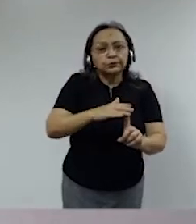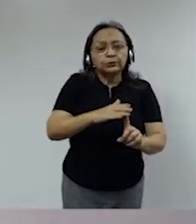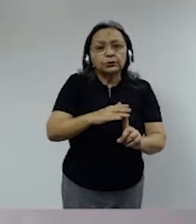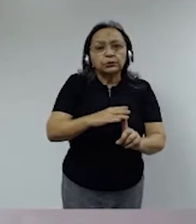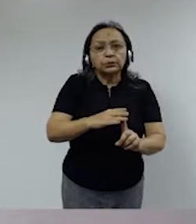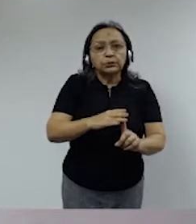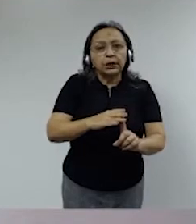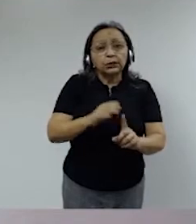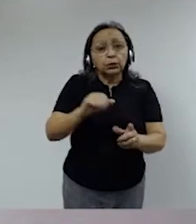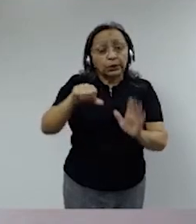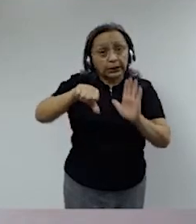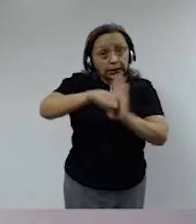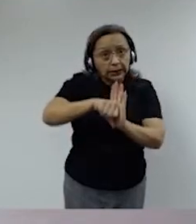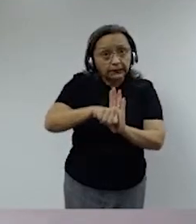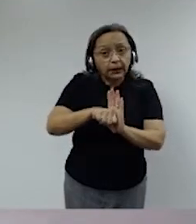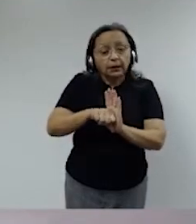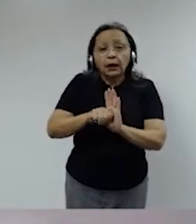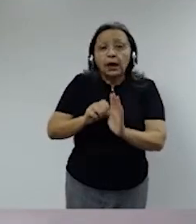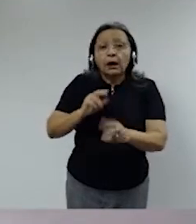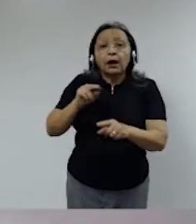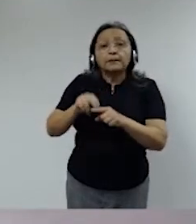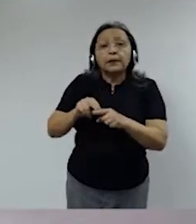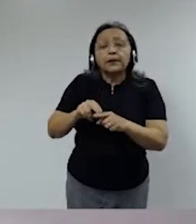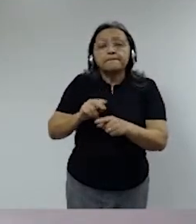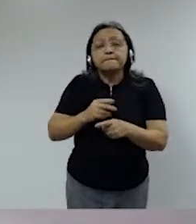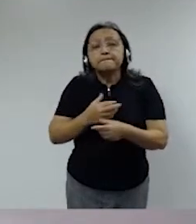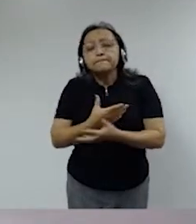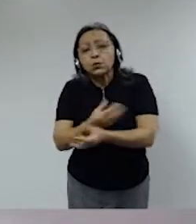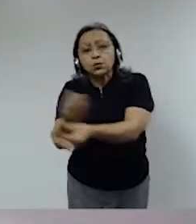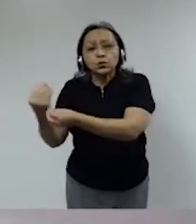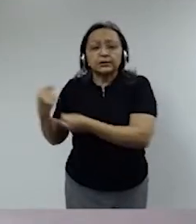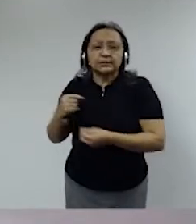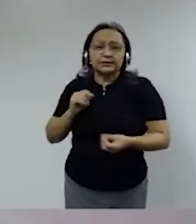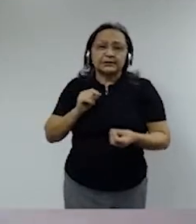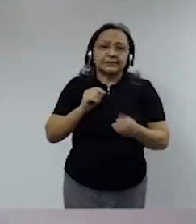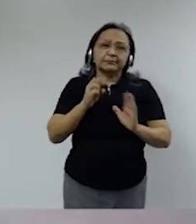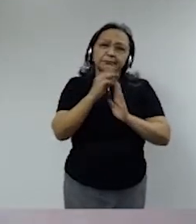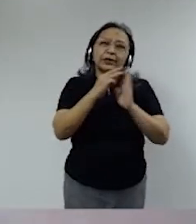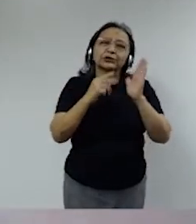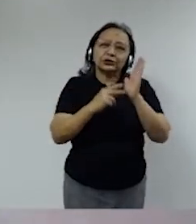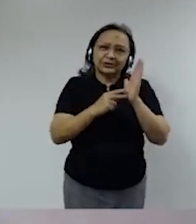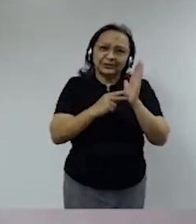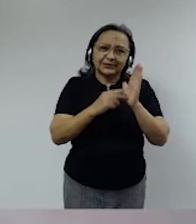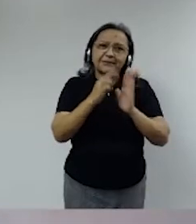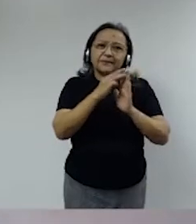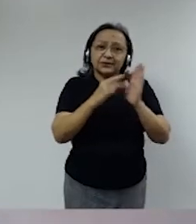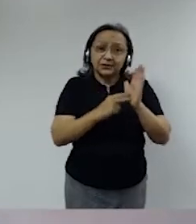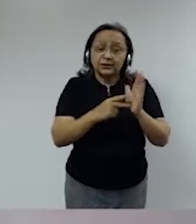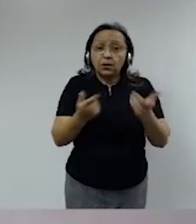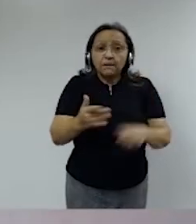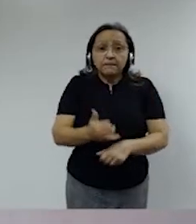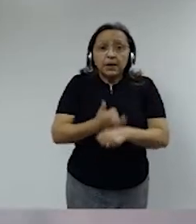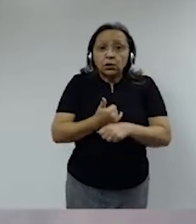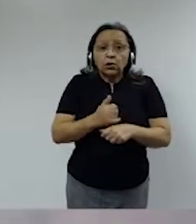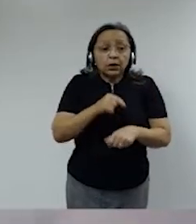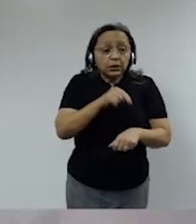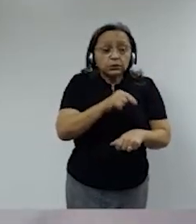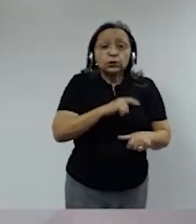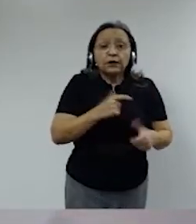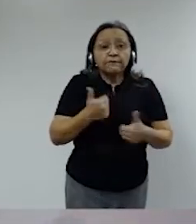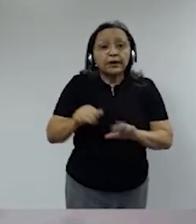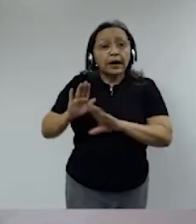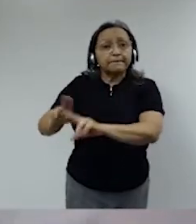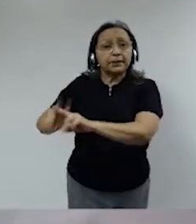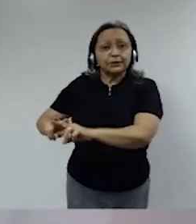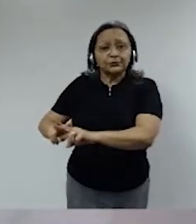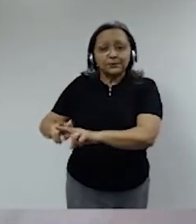delito, aplicam indiscriminadamente milhões de cautelares e ainda dizem o seguinte: doutor, francamente, melhor isso do que ficar preso. É evidente que é